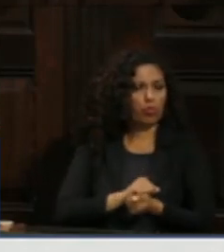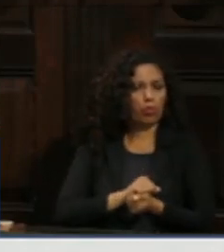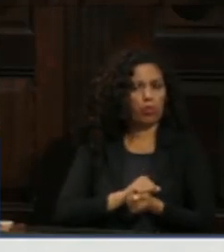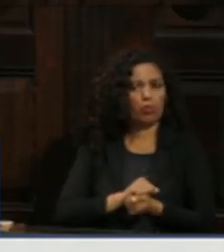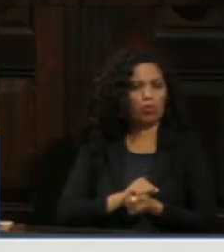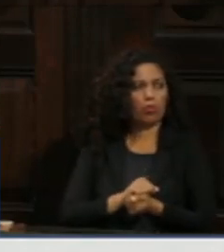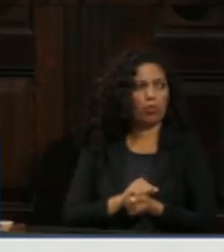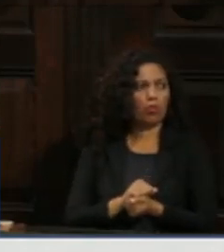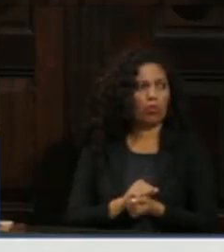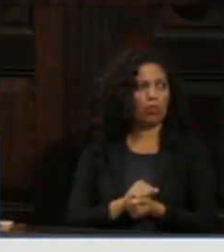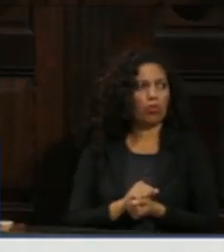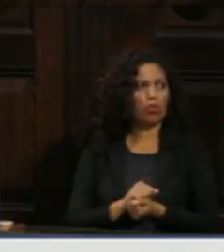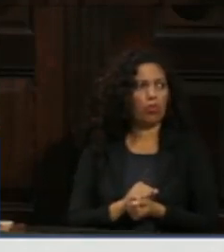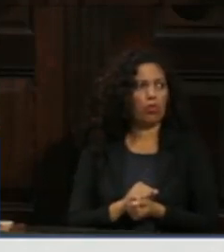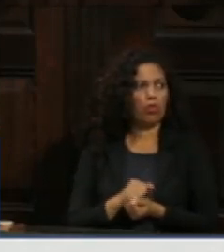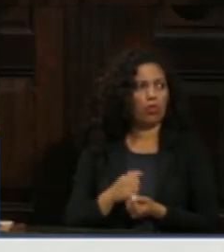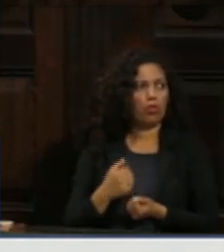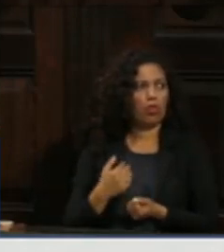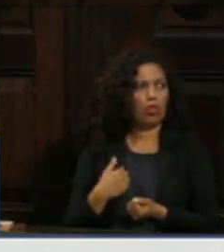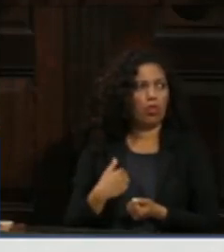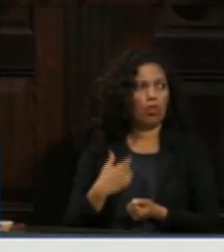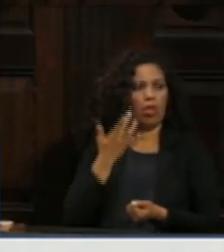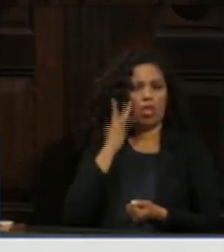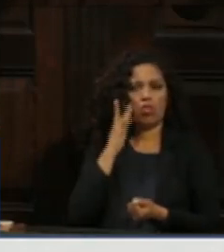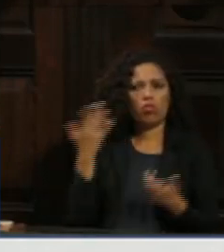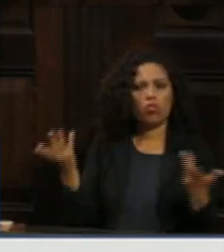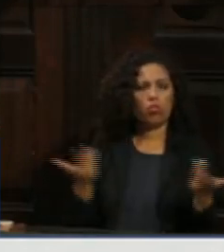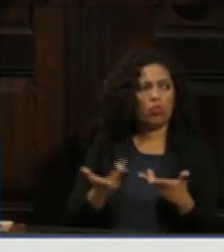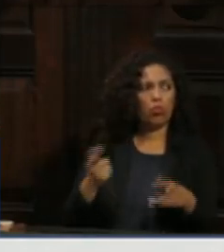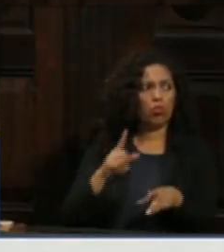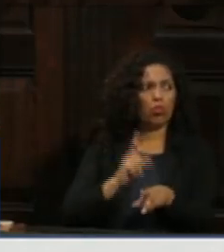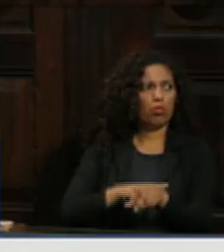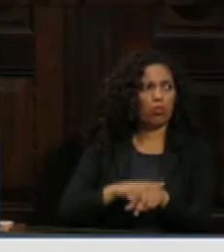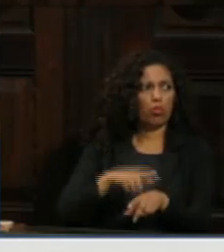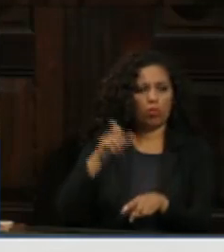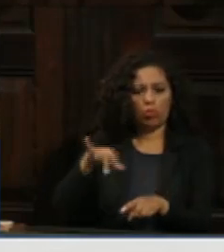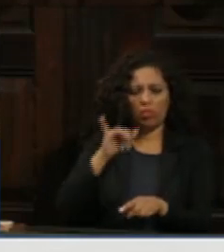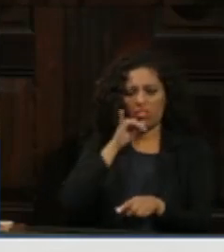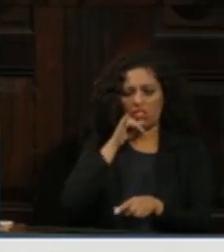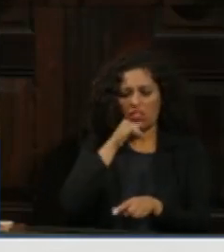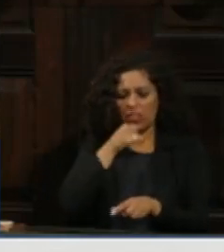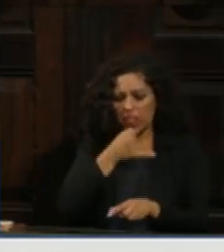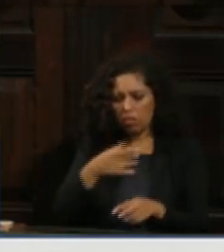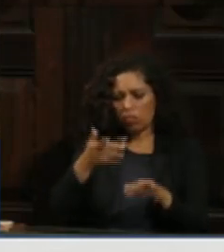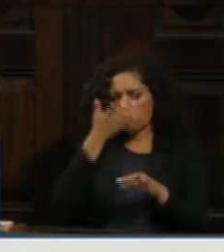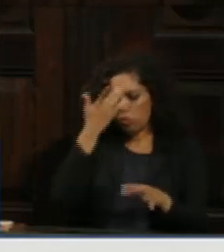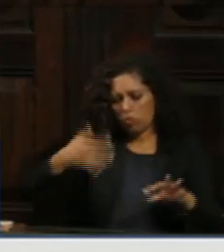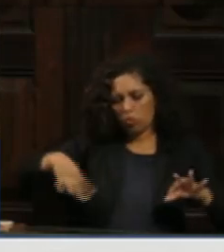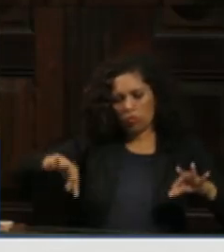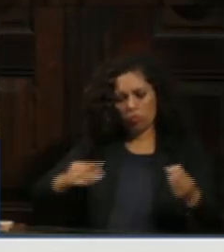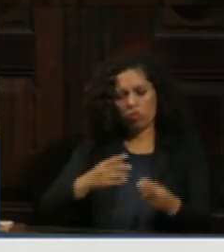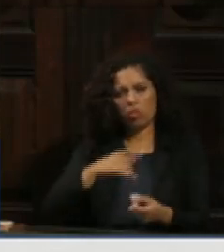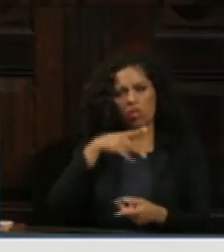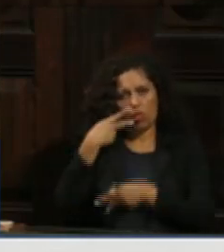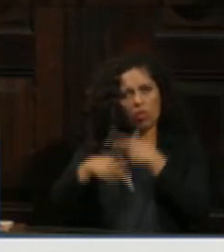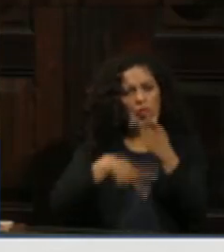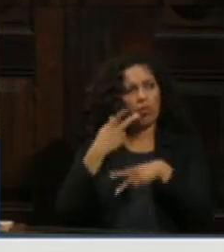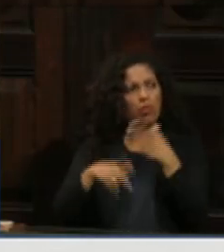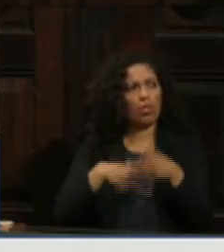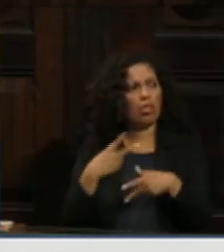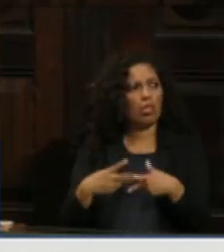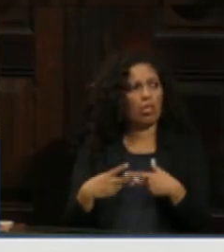de acusação e uma decisão monocrática, com todo respeito ao desembargador. Mas eu, por exemplo, estou